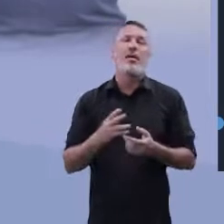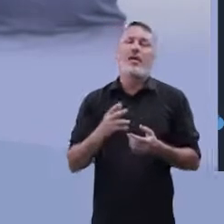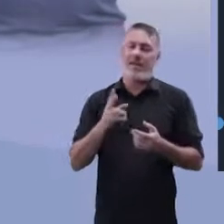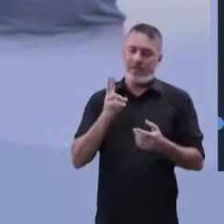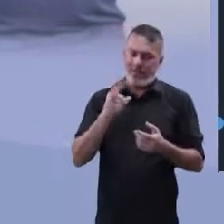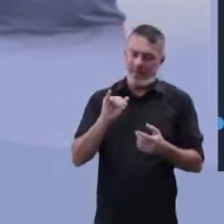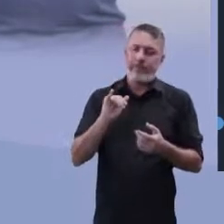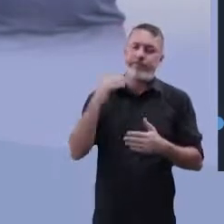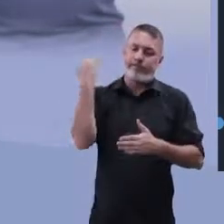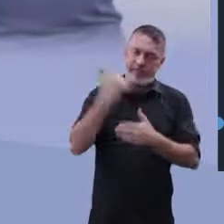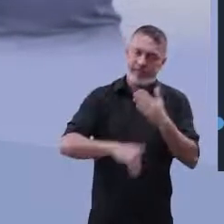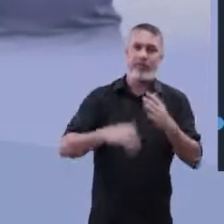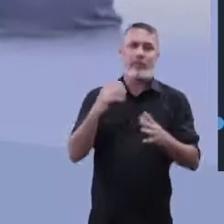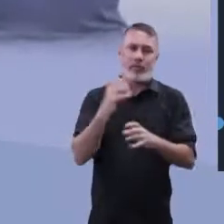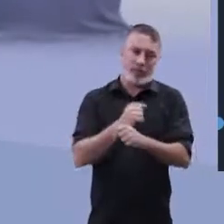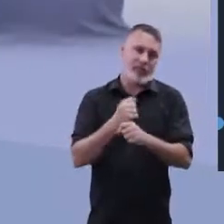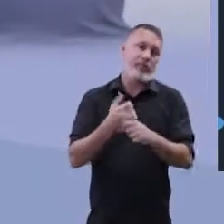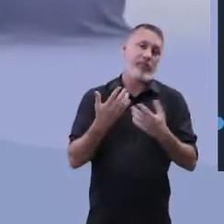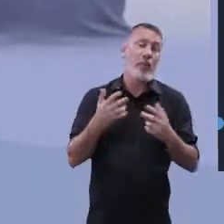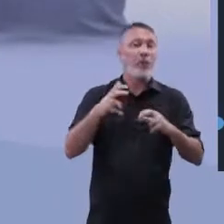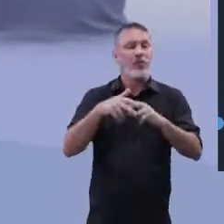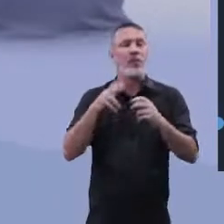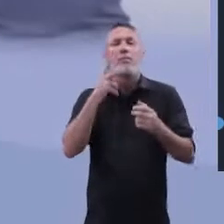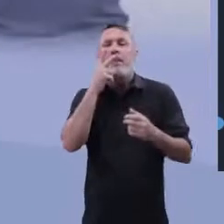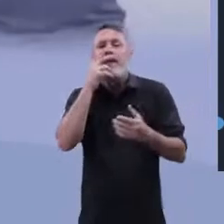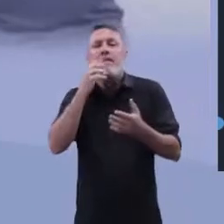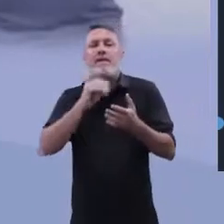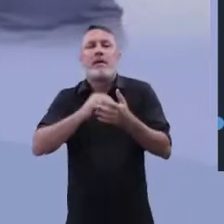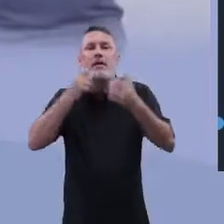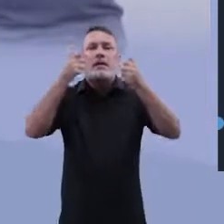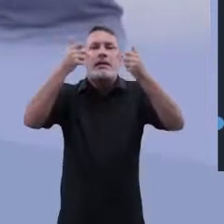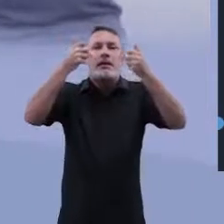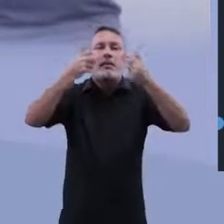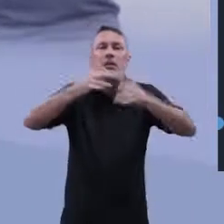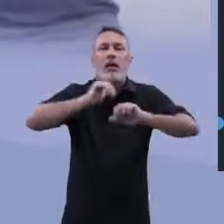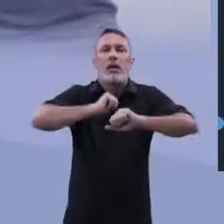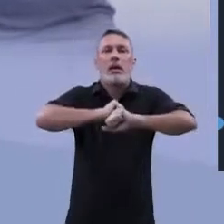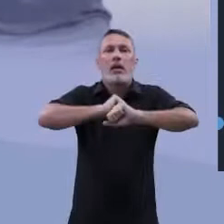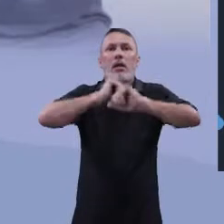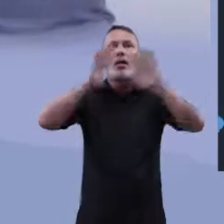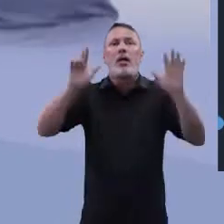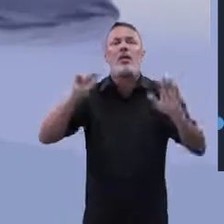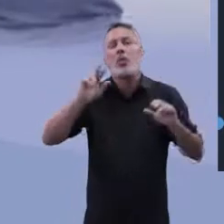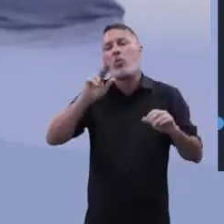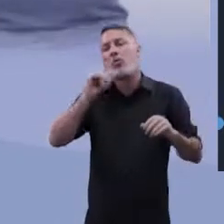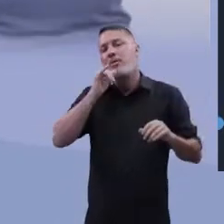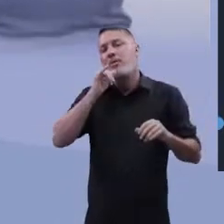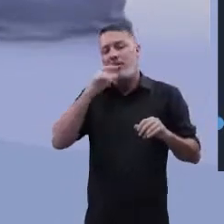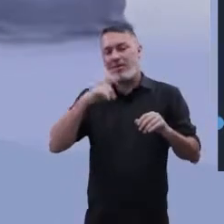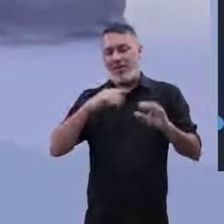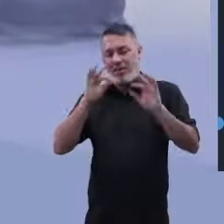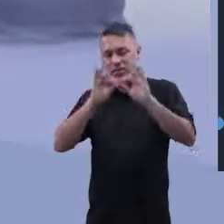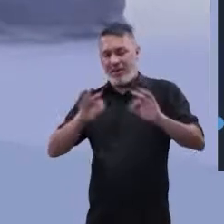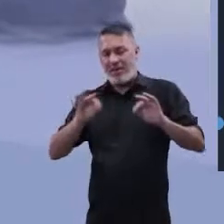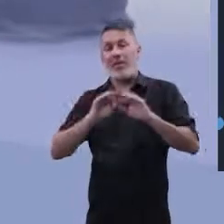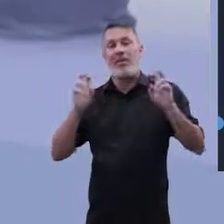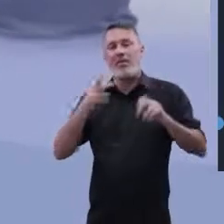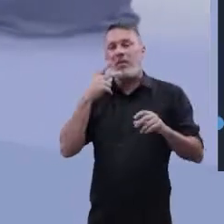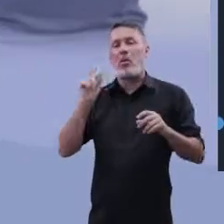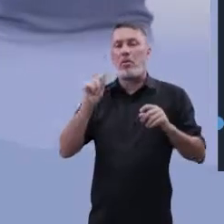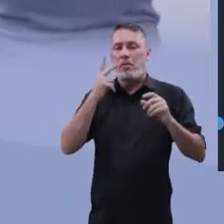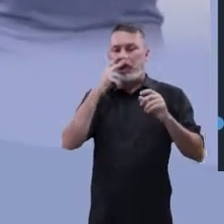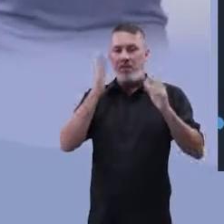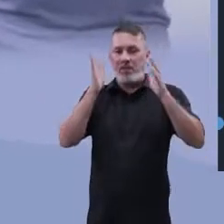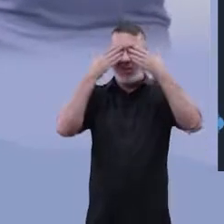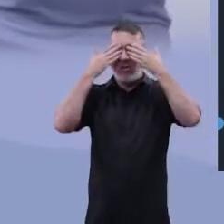essa nota, ok? Então, há uma falta de explicação ali mais ampla do que significa fecharmos os nossos olhos. Lá na redação ele